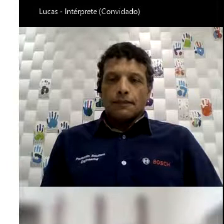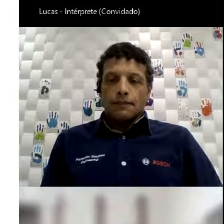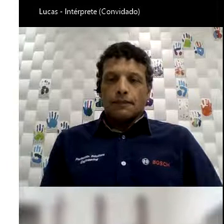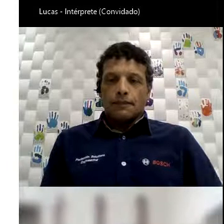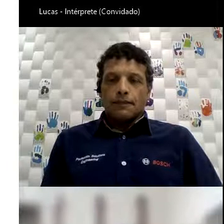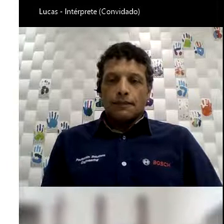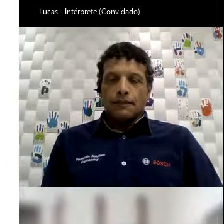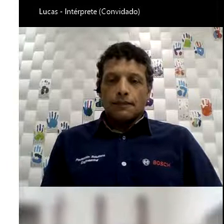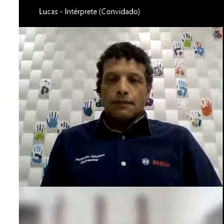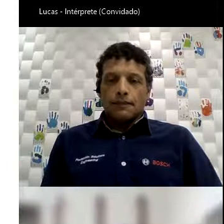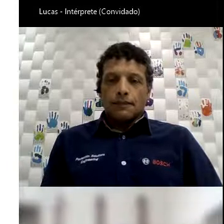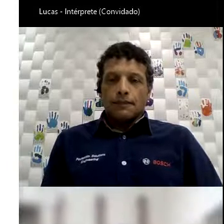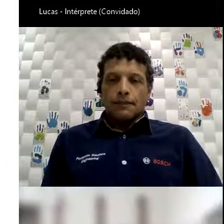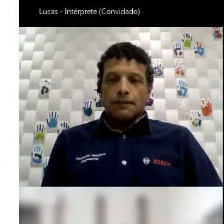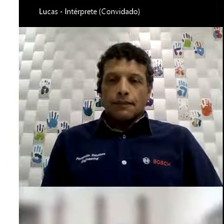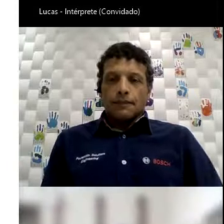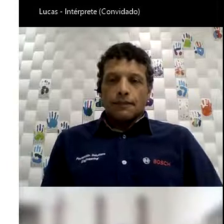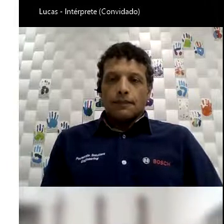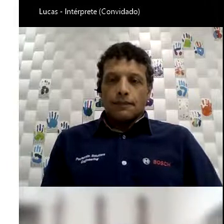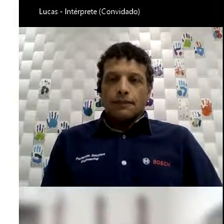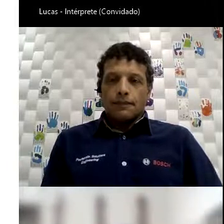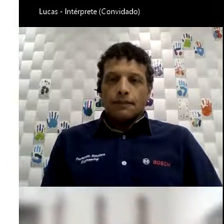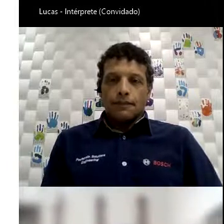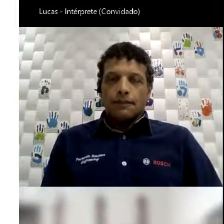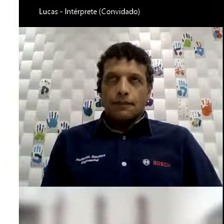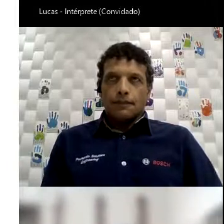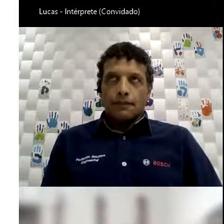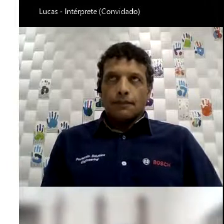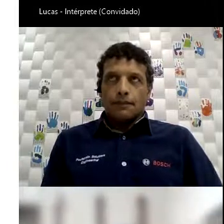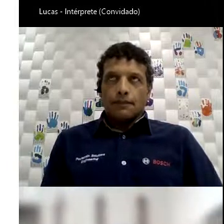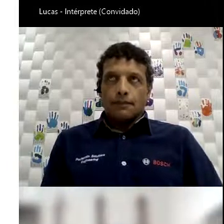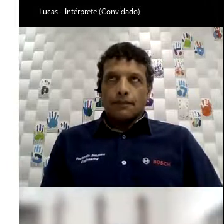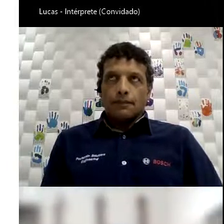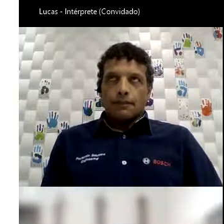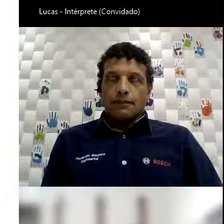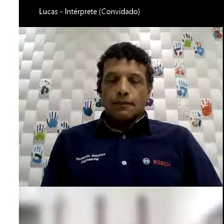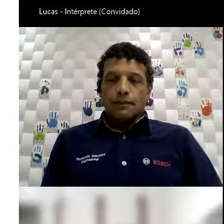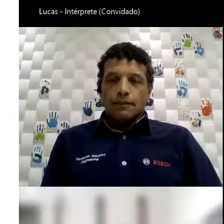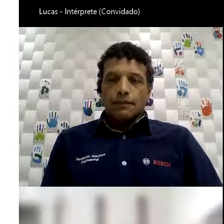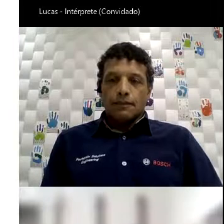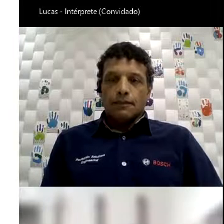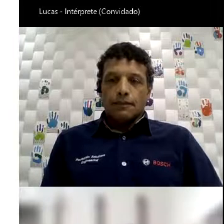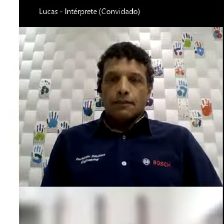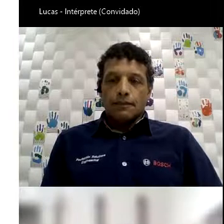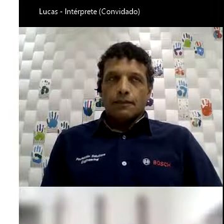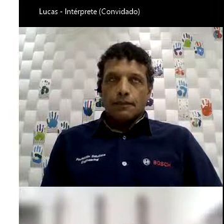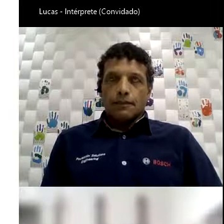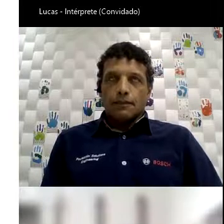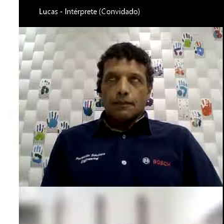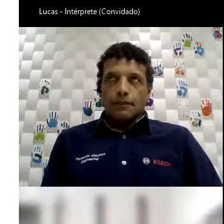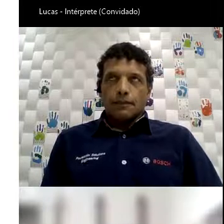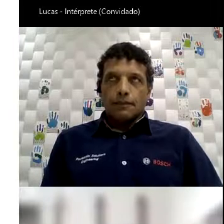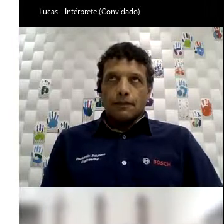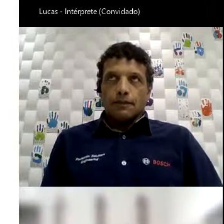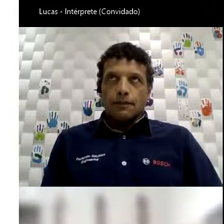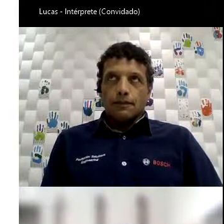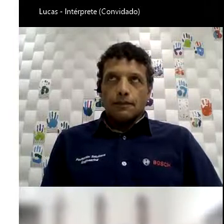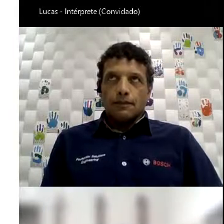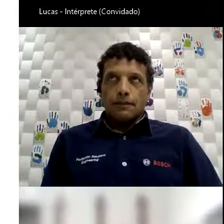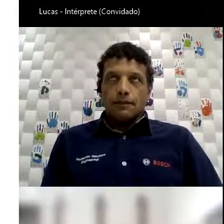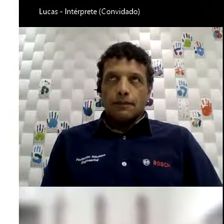plataforma externa, já tem um tempo que a gente usa essa plataforma nossa, e a plataforma é responsável também por fazer os avisos. Então,